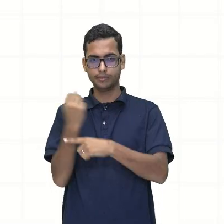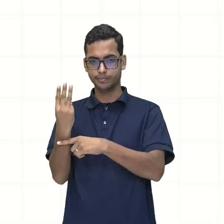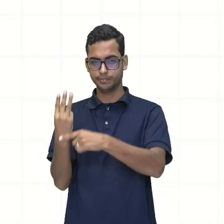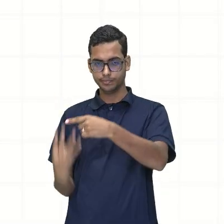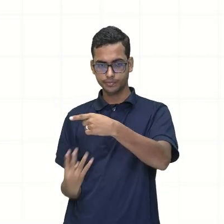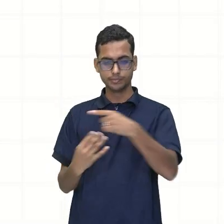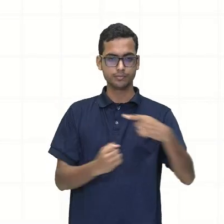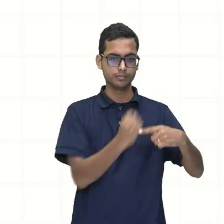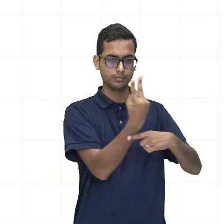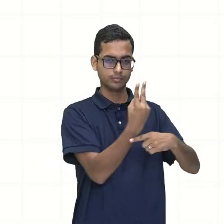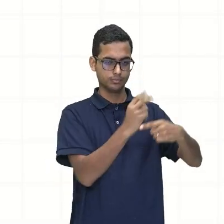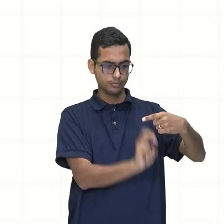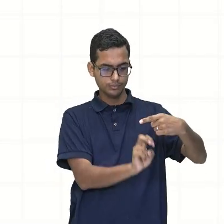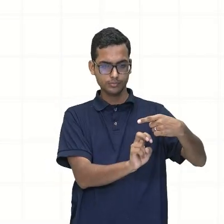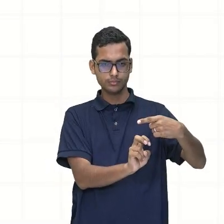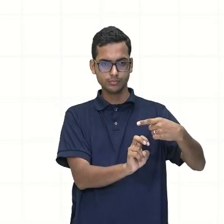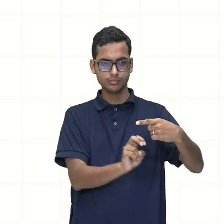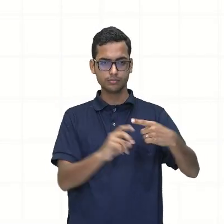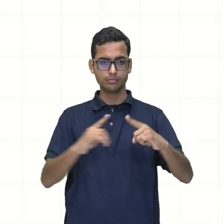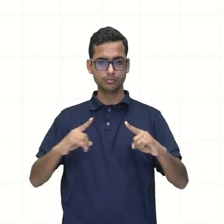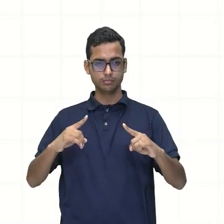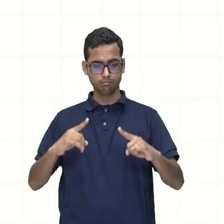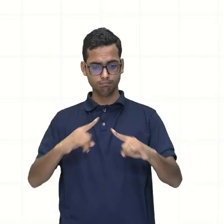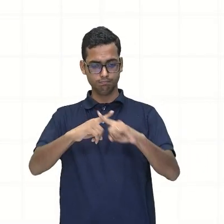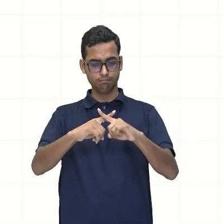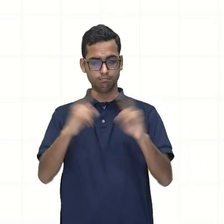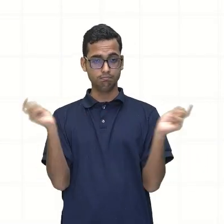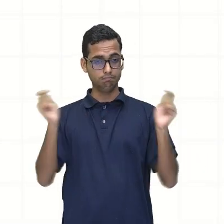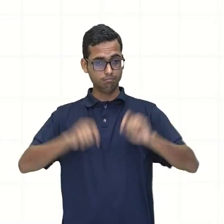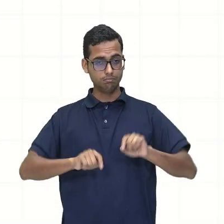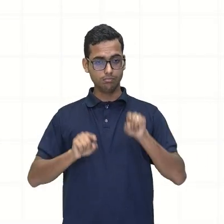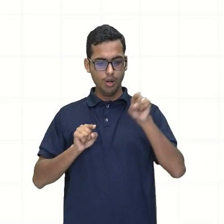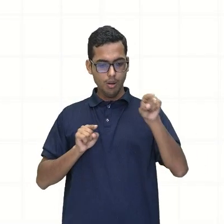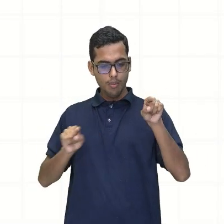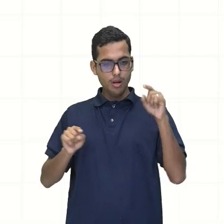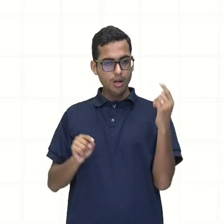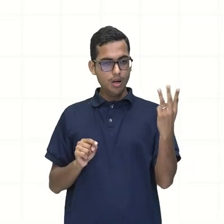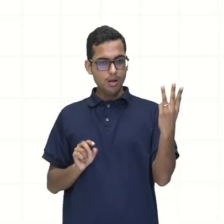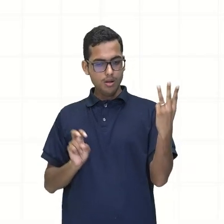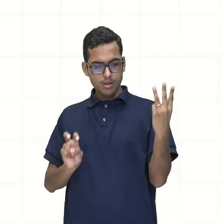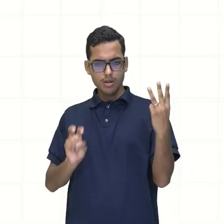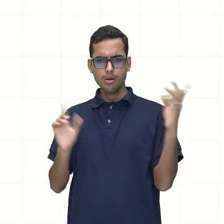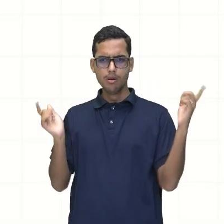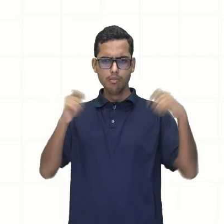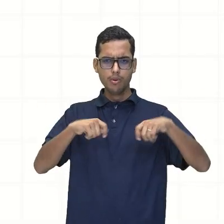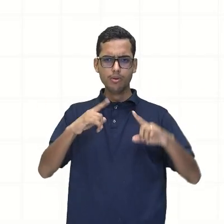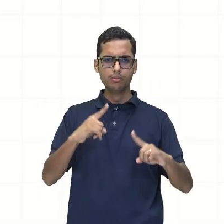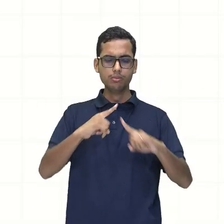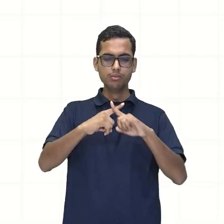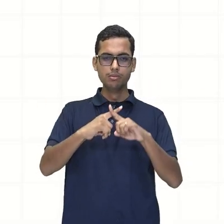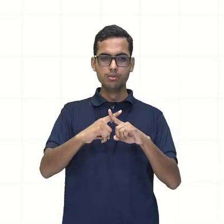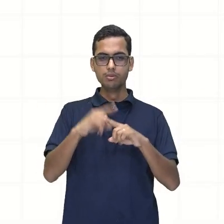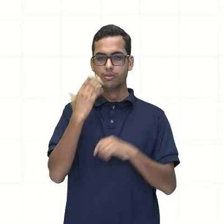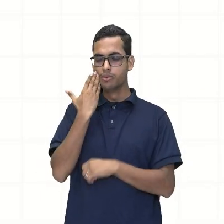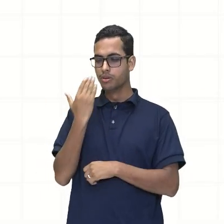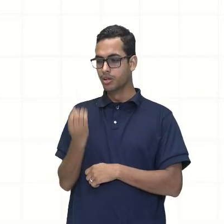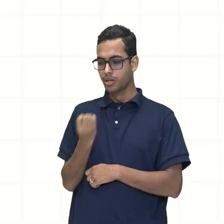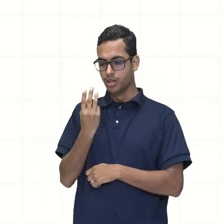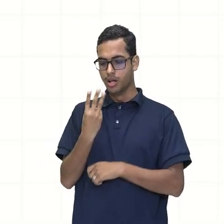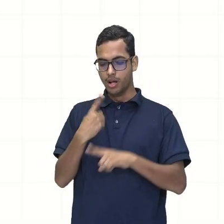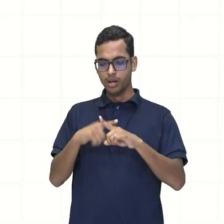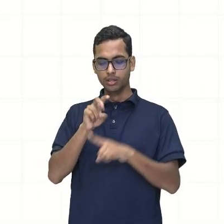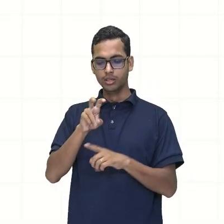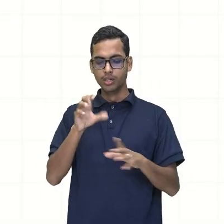primeira fração e multiplica pelo denominador da segunda. Multiplica, tá bom? Então, 3 vezes 5 vai